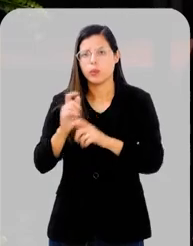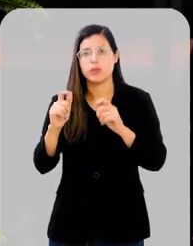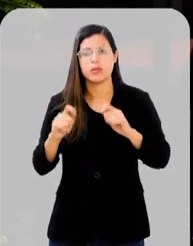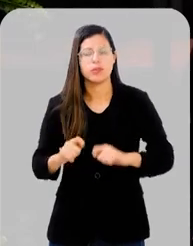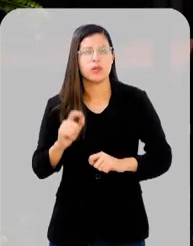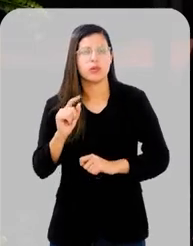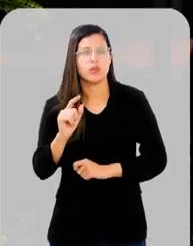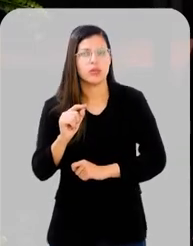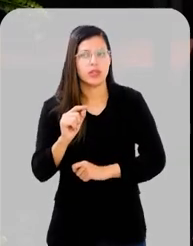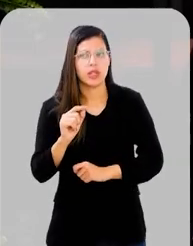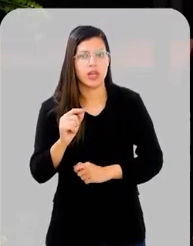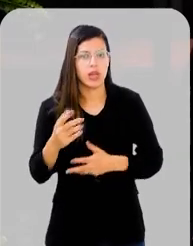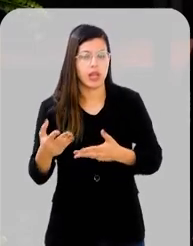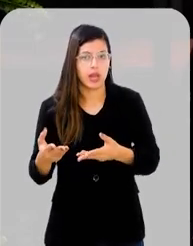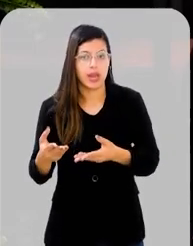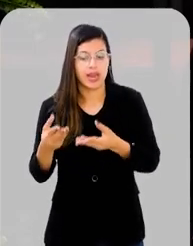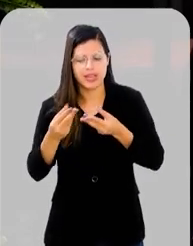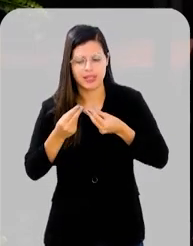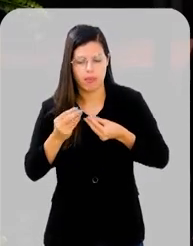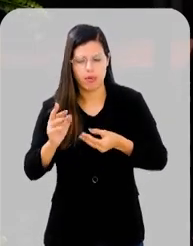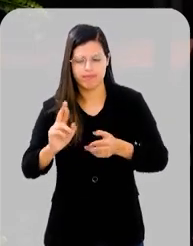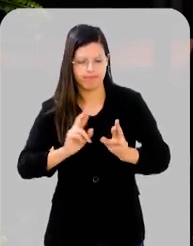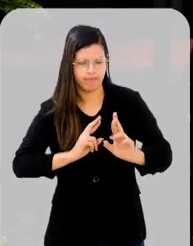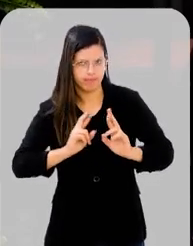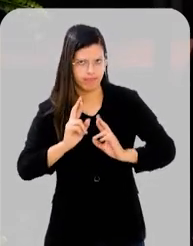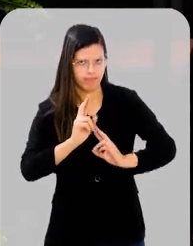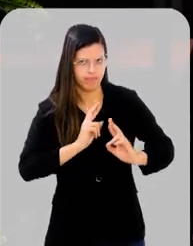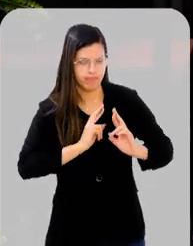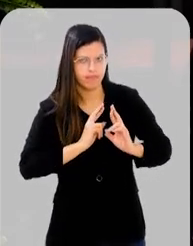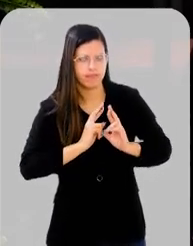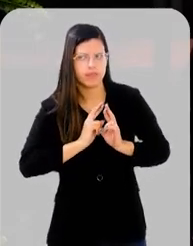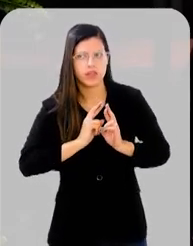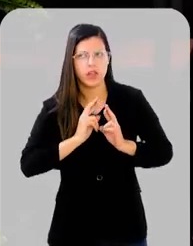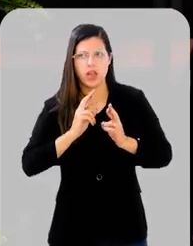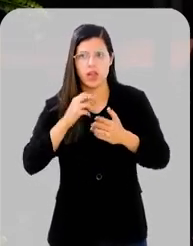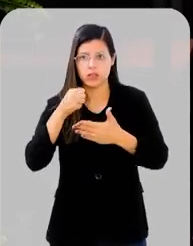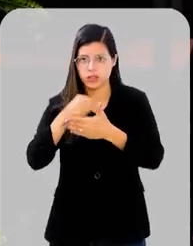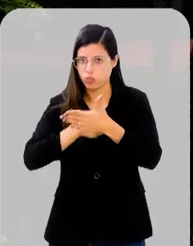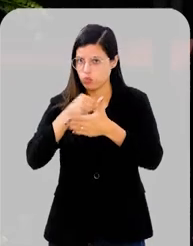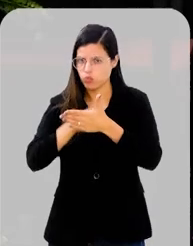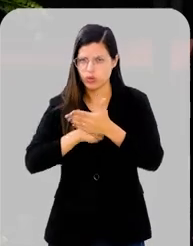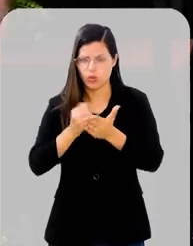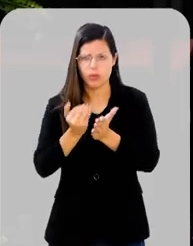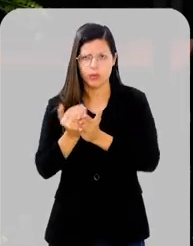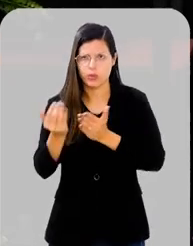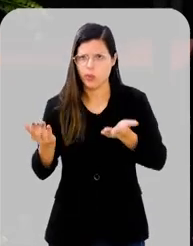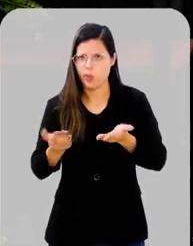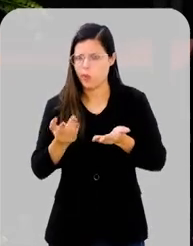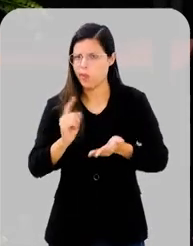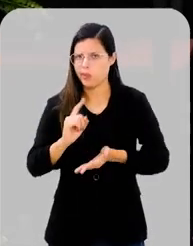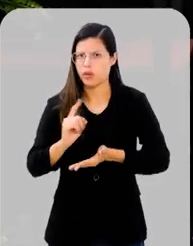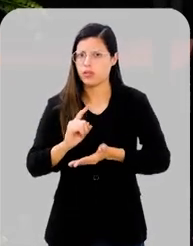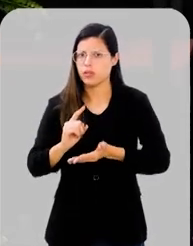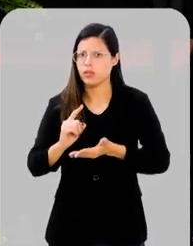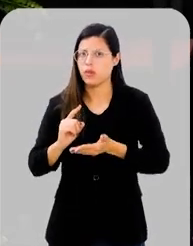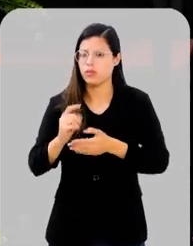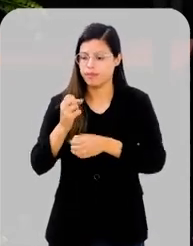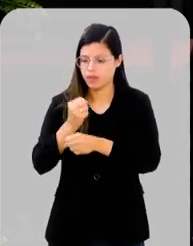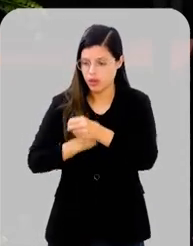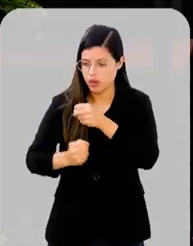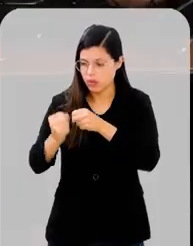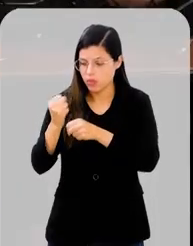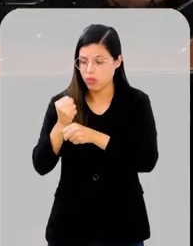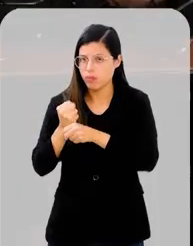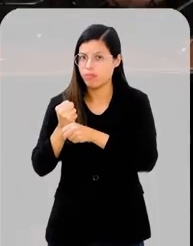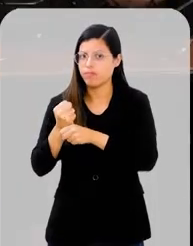possibilita pegar essa resposta por que que eu vou dizer isso essa luta não começou agora tô desde o ano passado fazendo audiências públicas